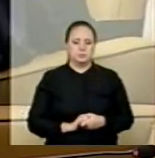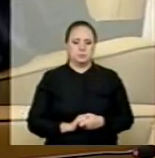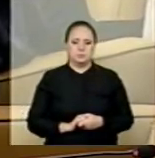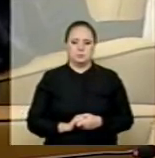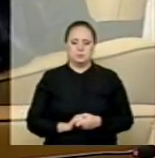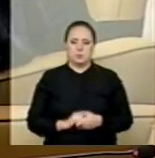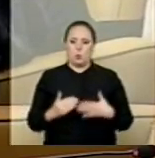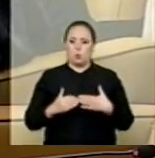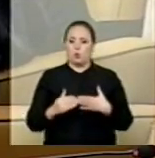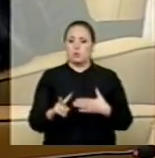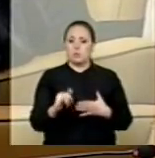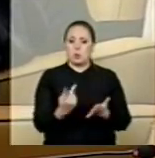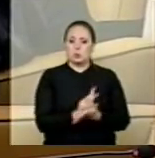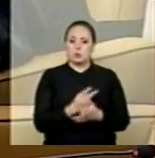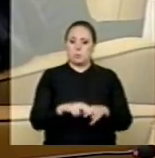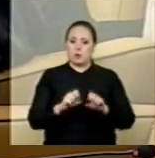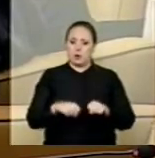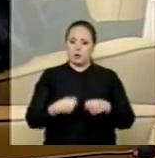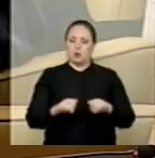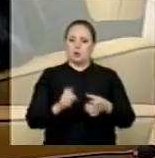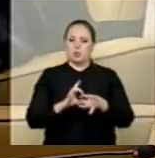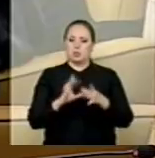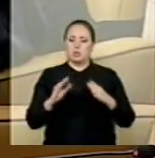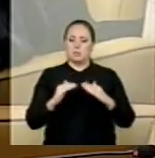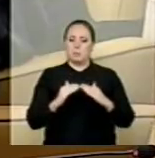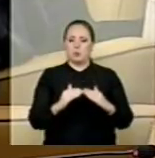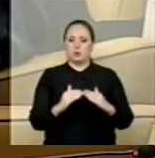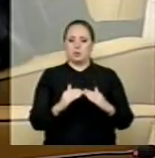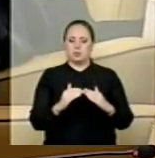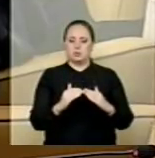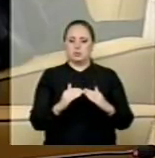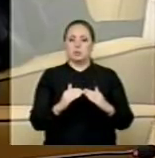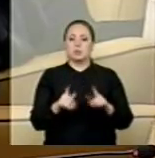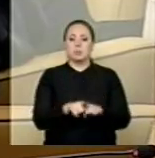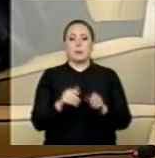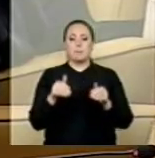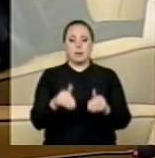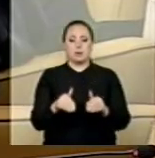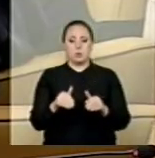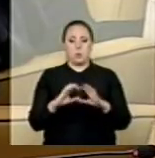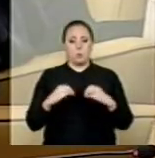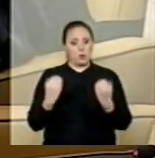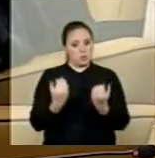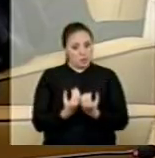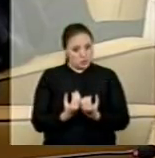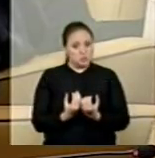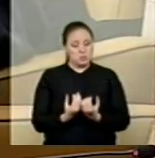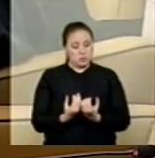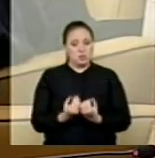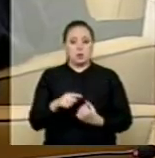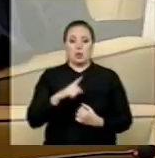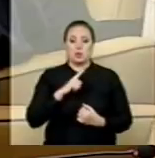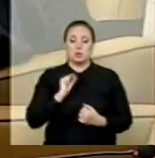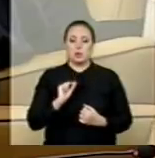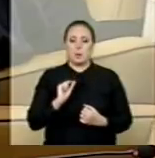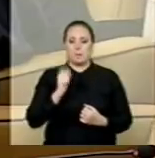esforço democrático e participativo da comunidade, nela incluídas as pessoas